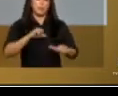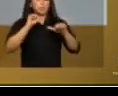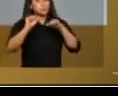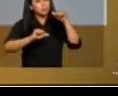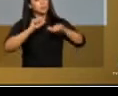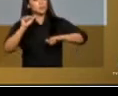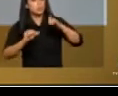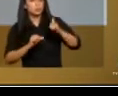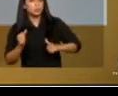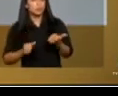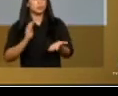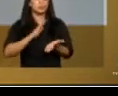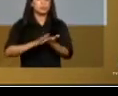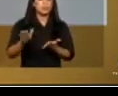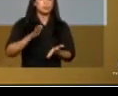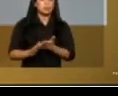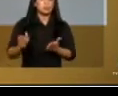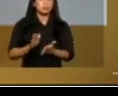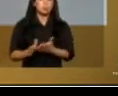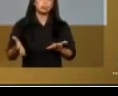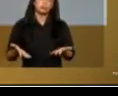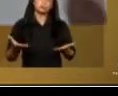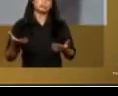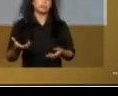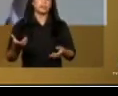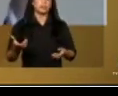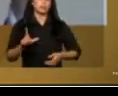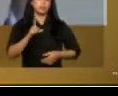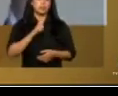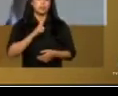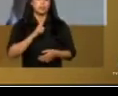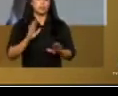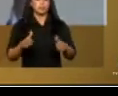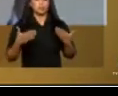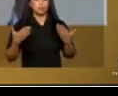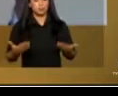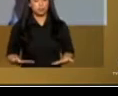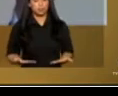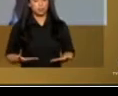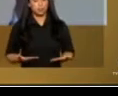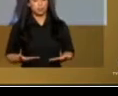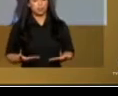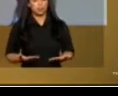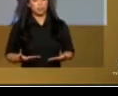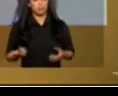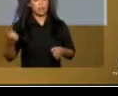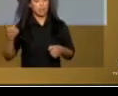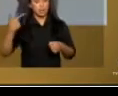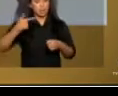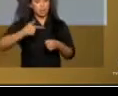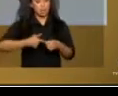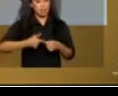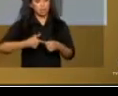alguns custos extras foram acrescentados. O custo para transportar a gasolina até o